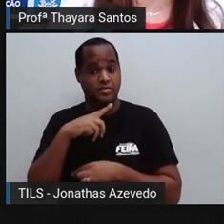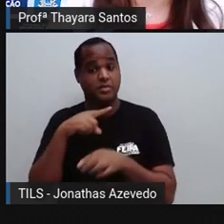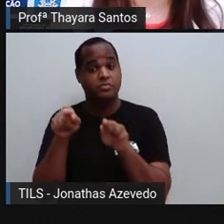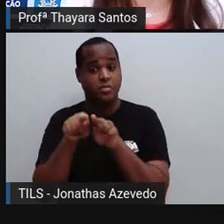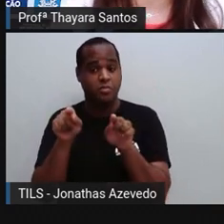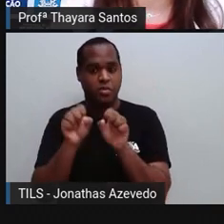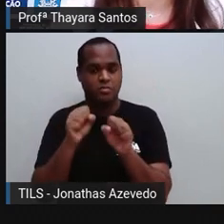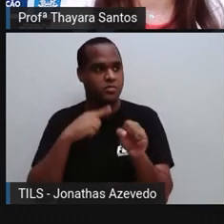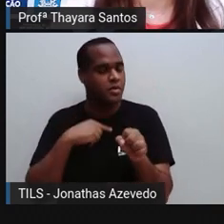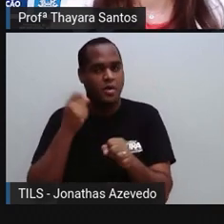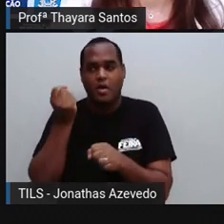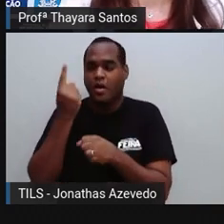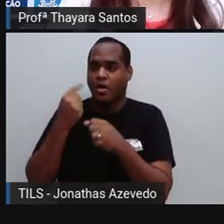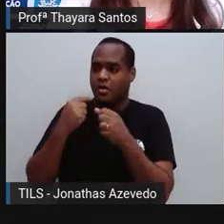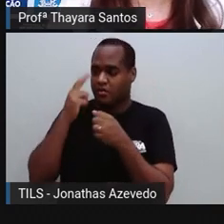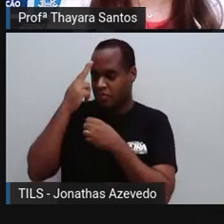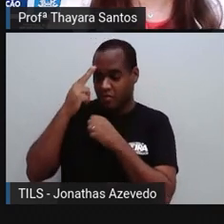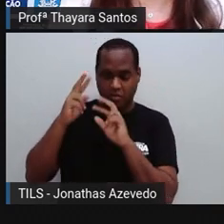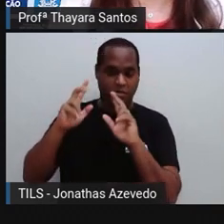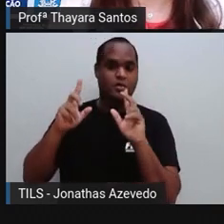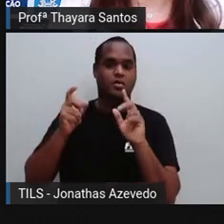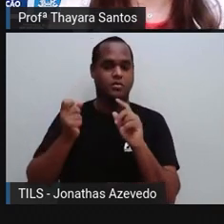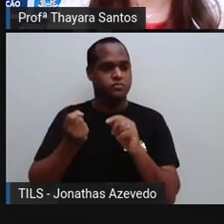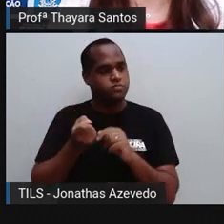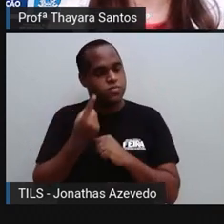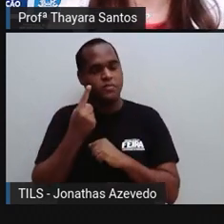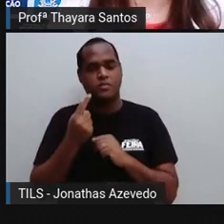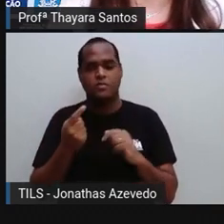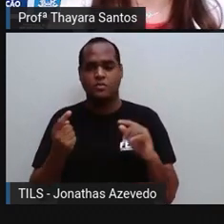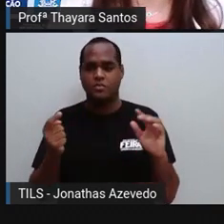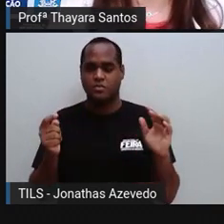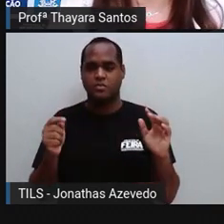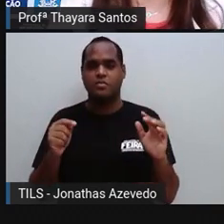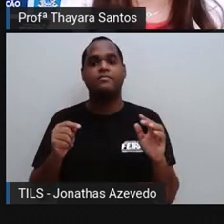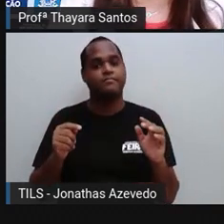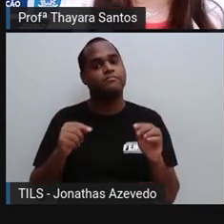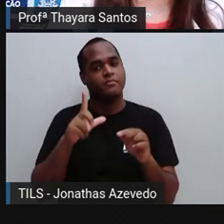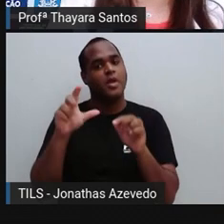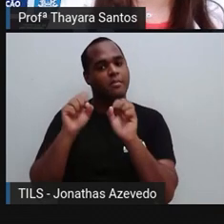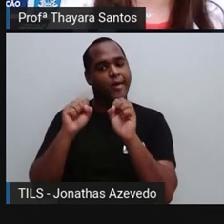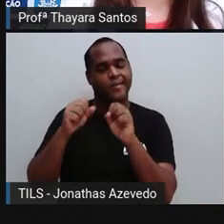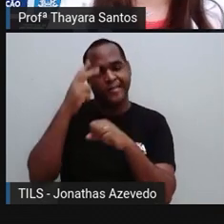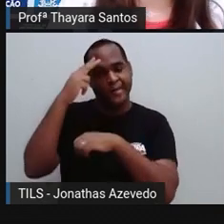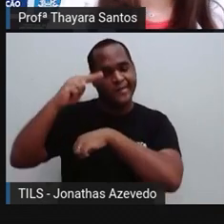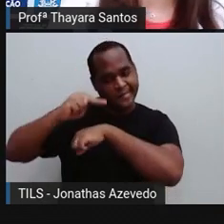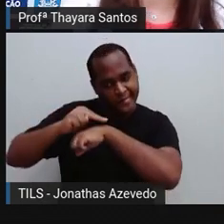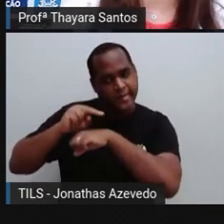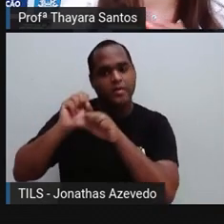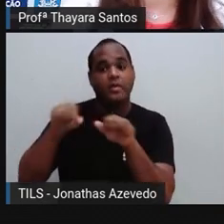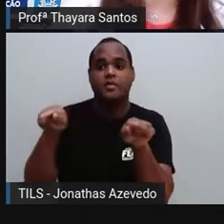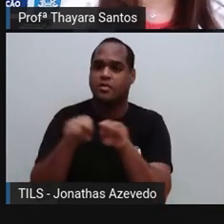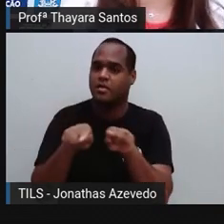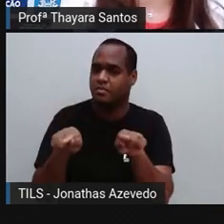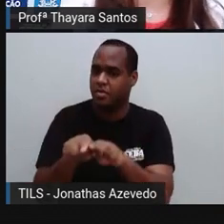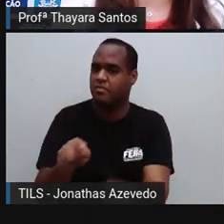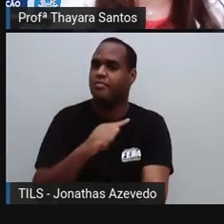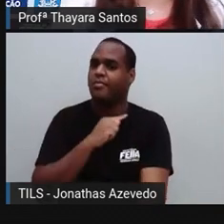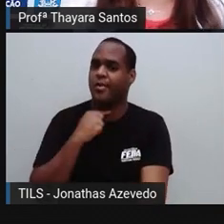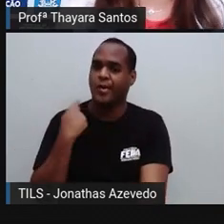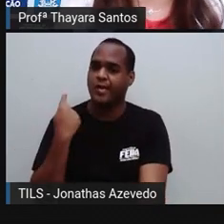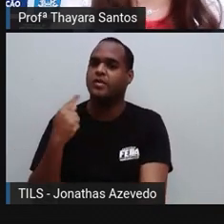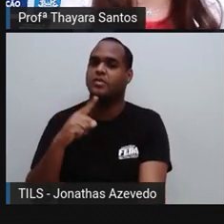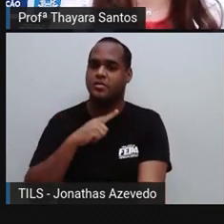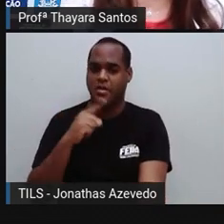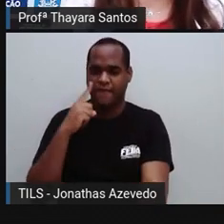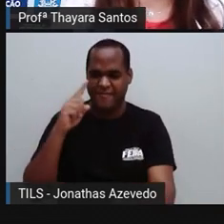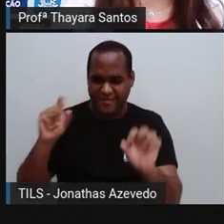ter alucinações. E o consumo em grandes quantidades pode levar ao coma e até mesmo à morte. A gente já viu muitos casos disso